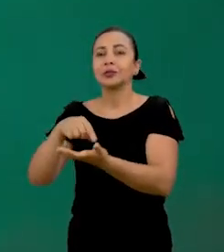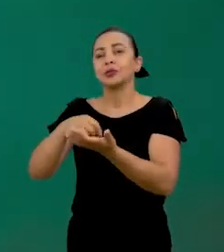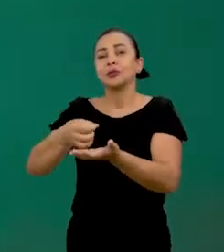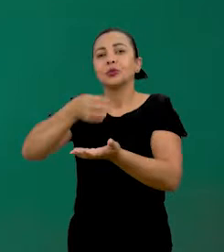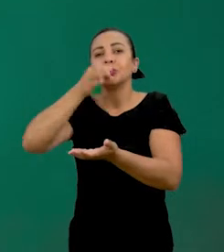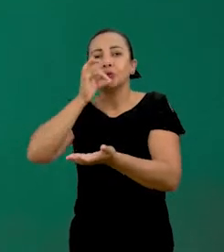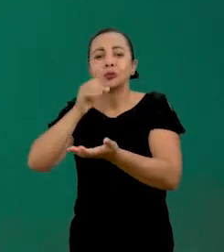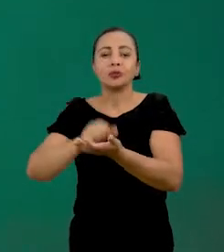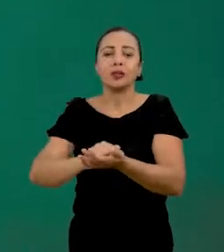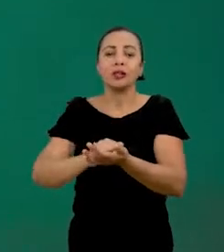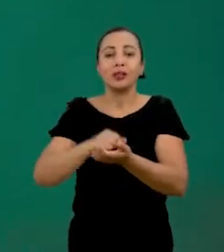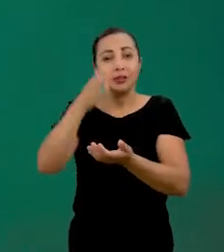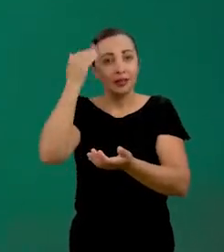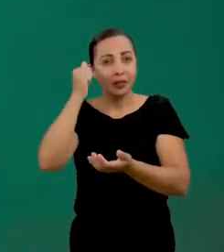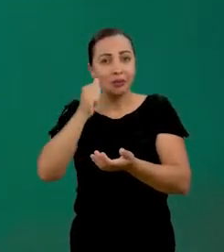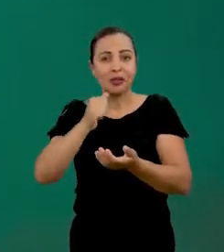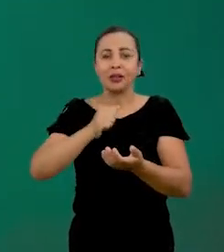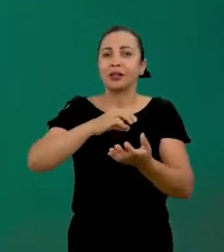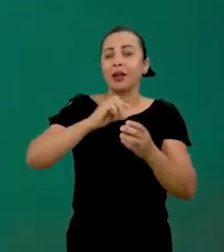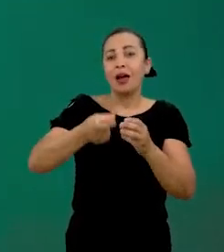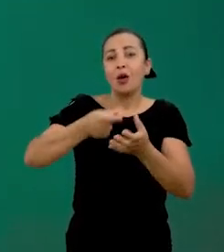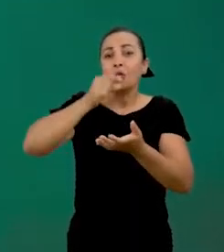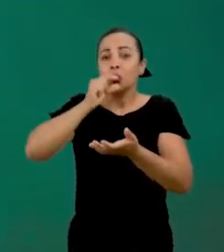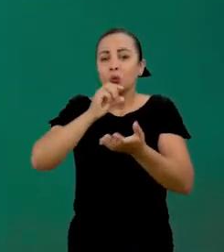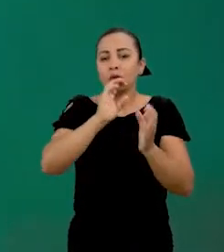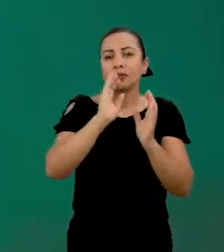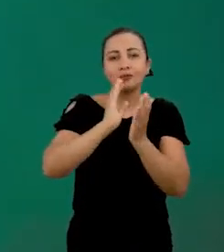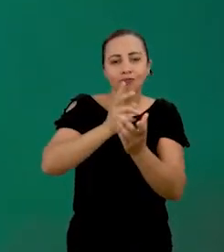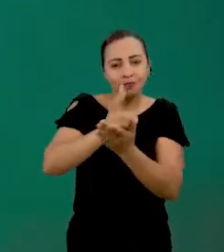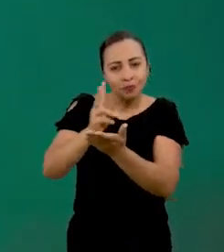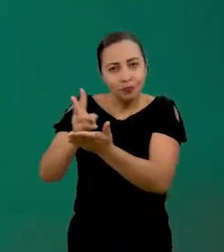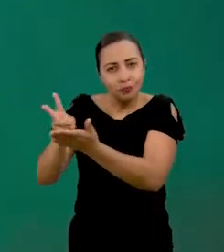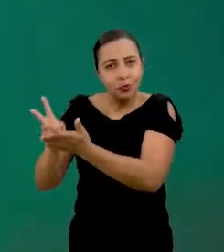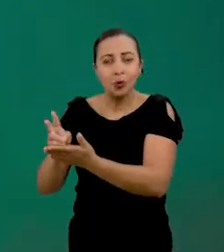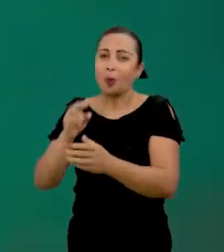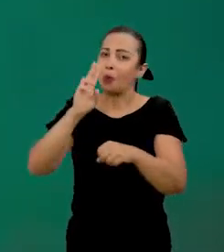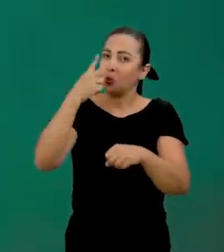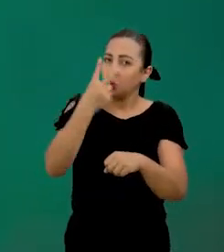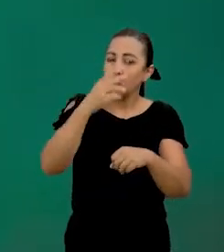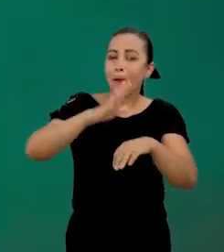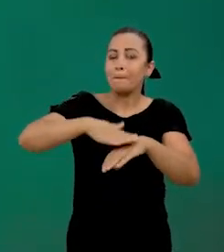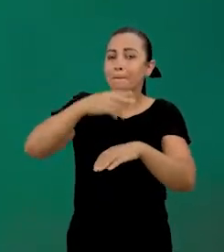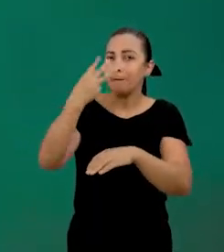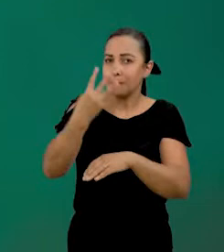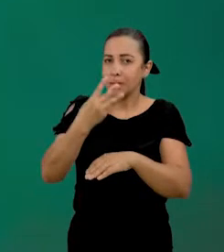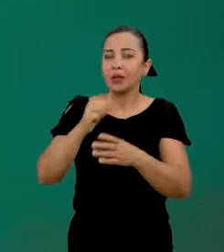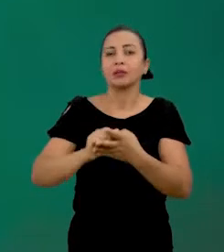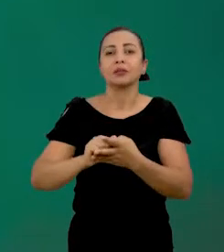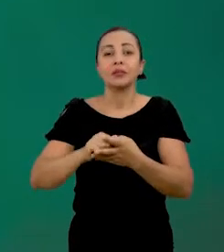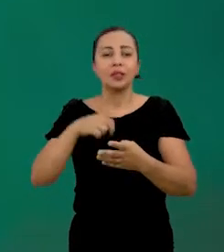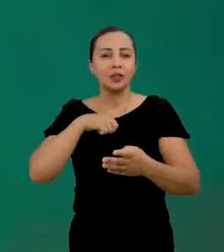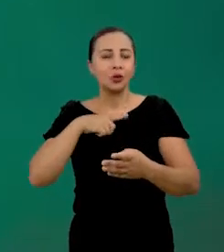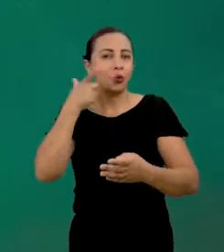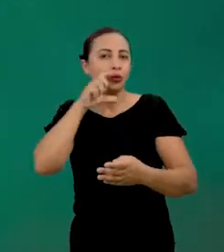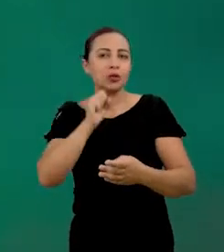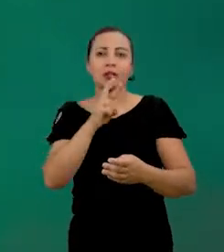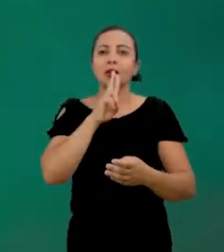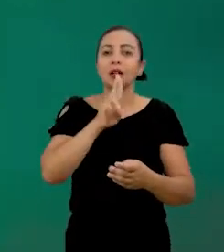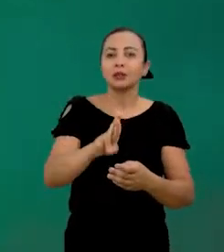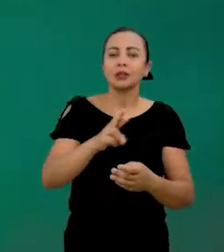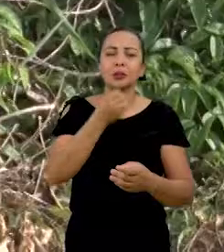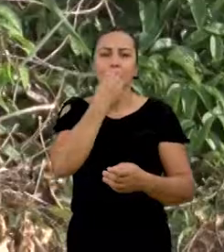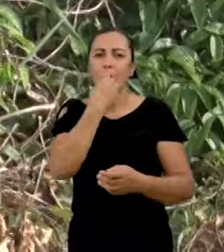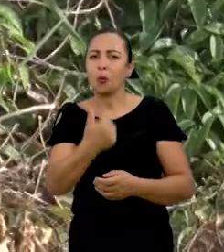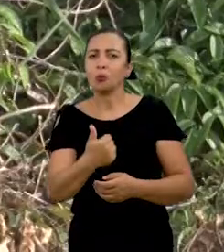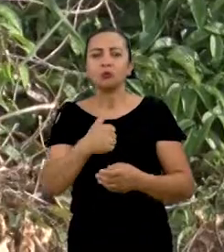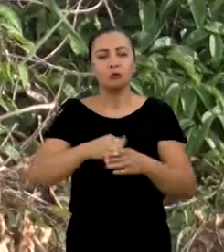né, com duas ou mais doses, a gente conseguia ter um resultado bem bom de controle, então, dessa